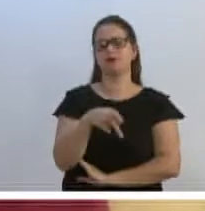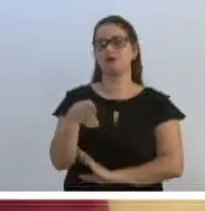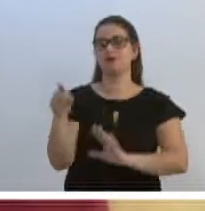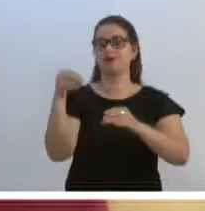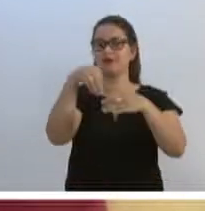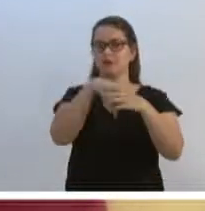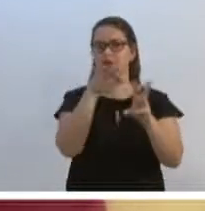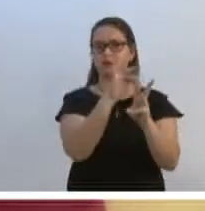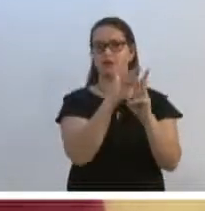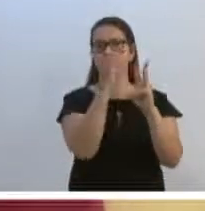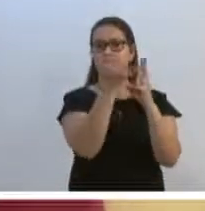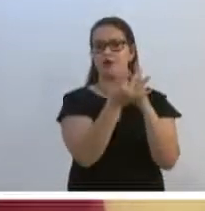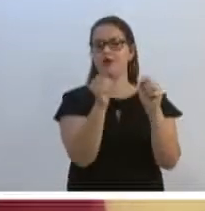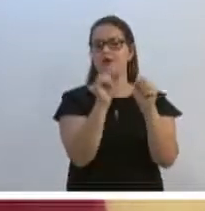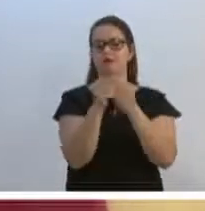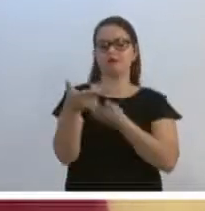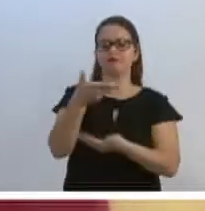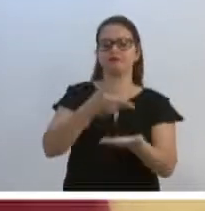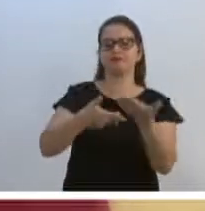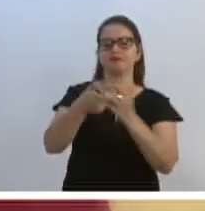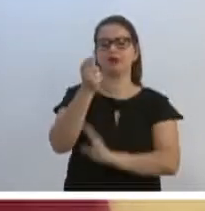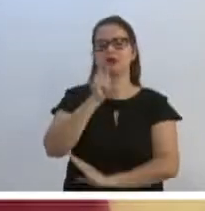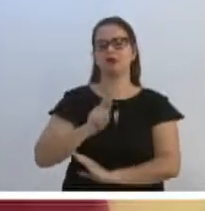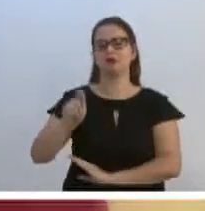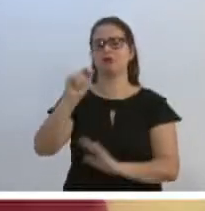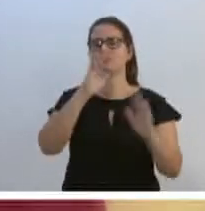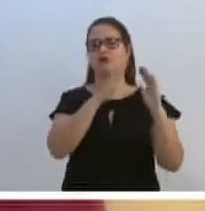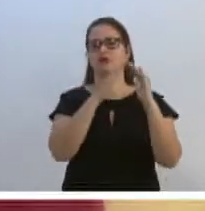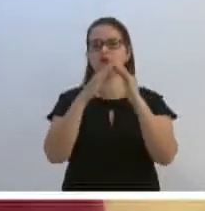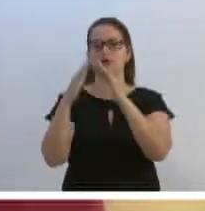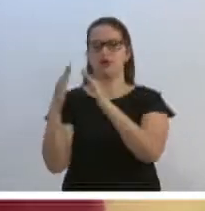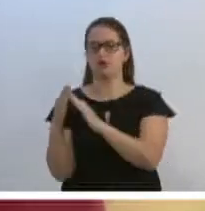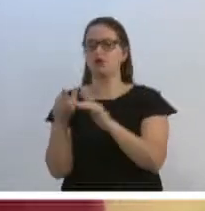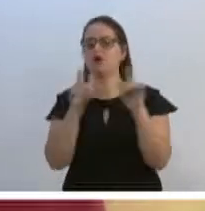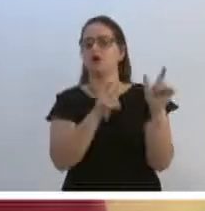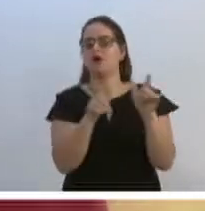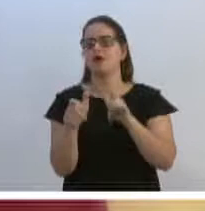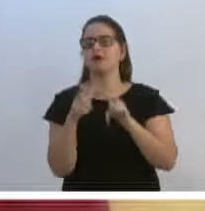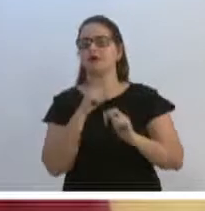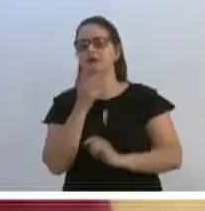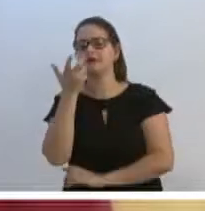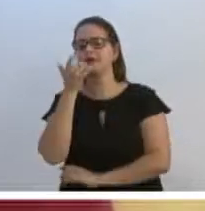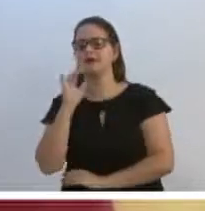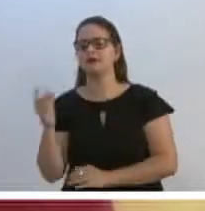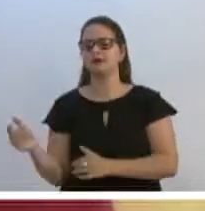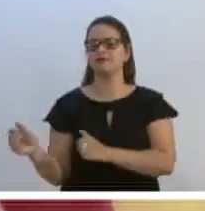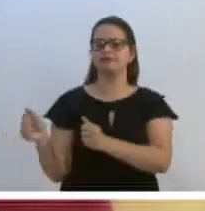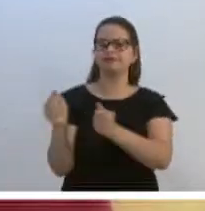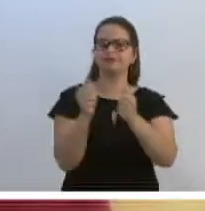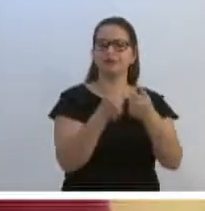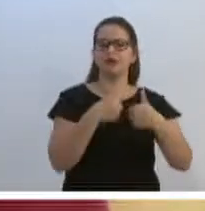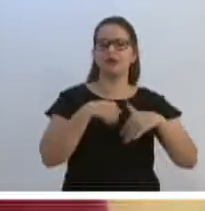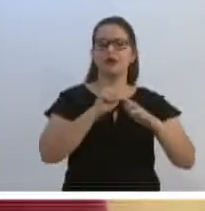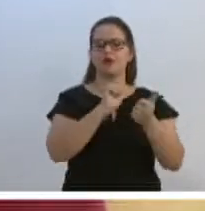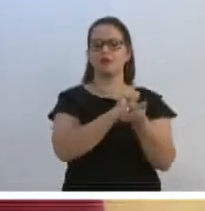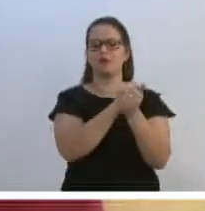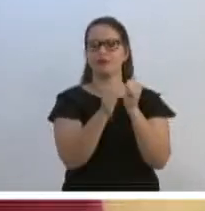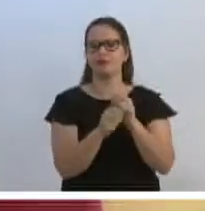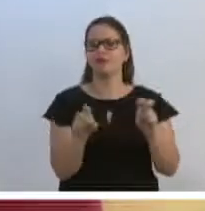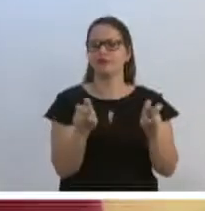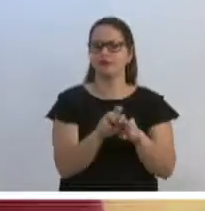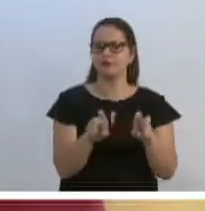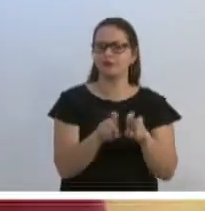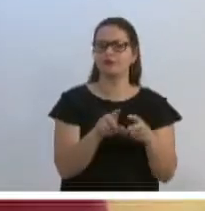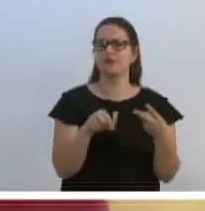também fazem parte das associações de moradores onde trazendo essas crianças para o esporte tanto na hora do futebol